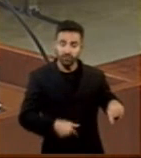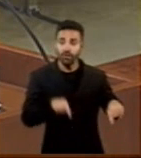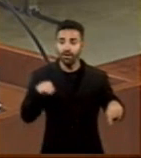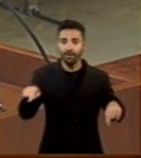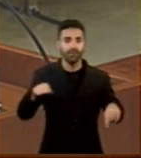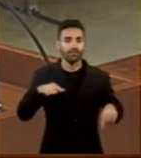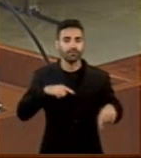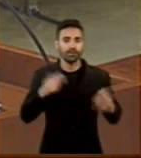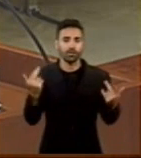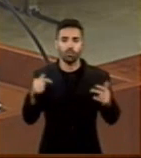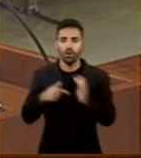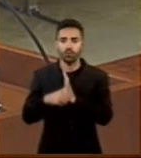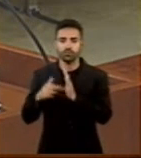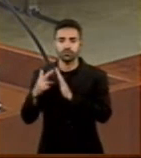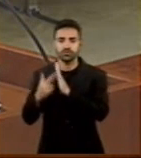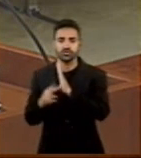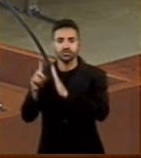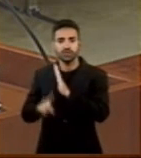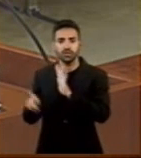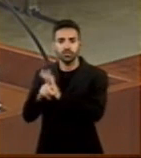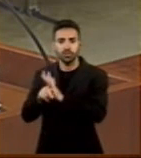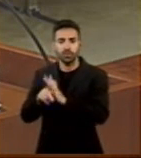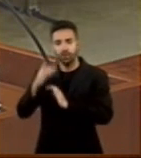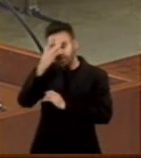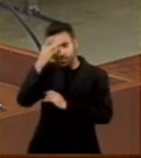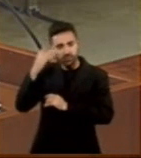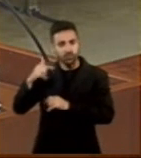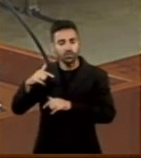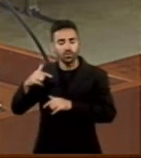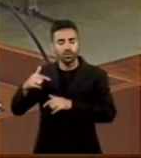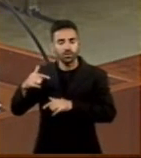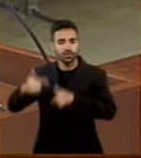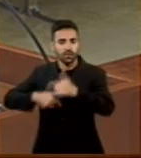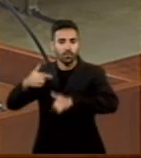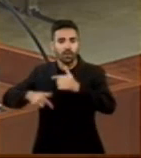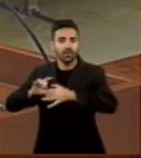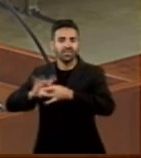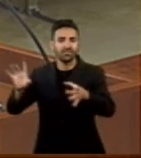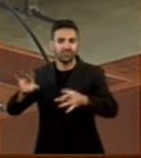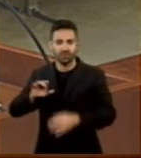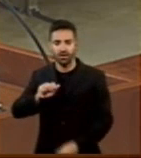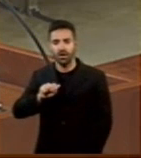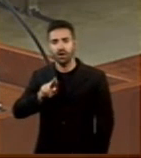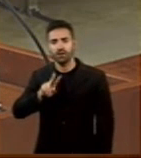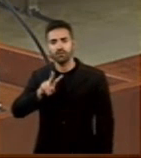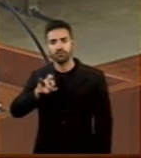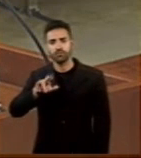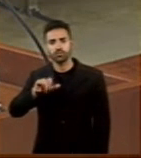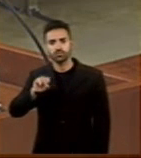por princípio da isonomia. E, nesse ponto, Excelências, o parecer de